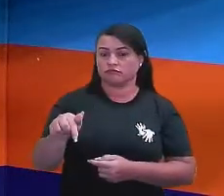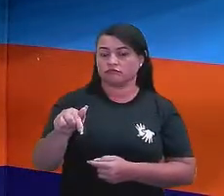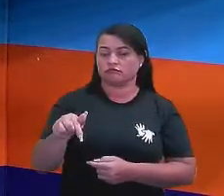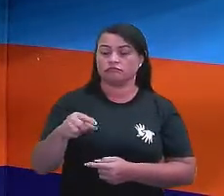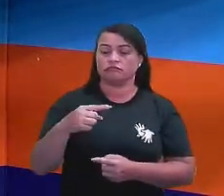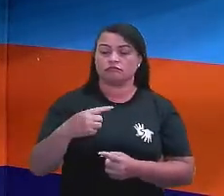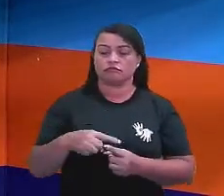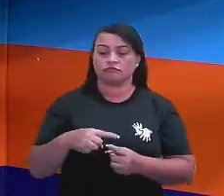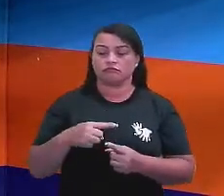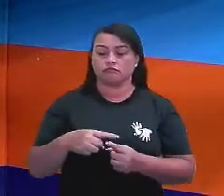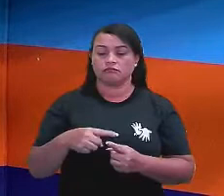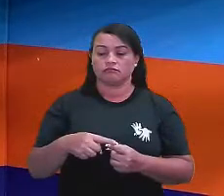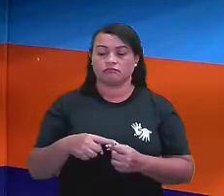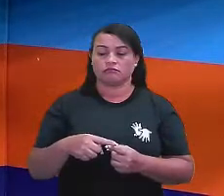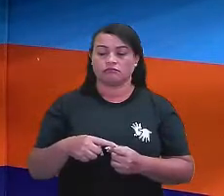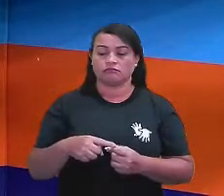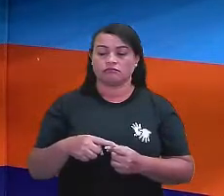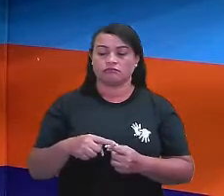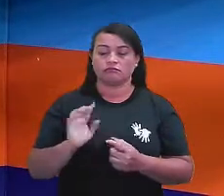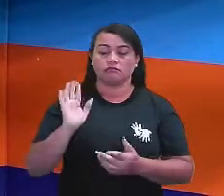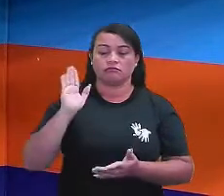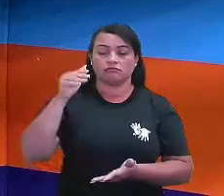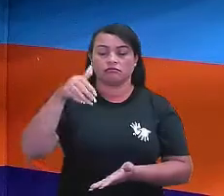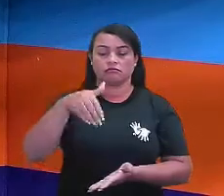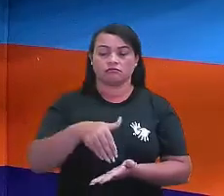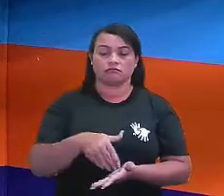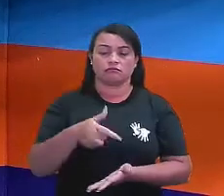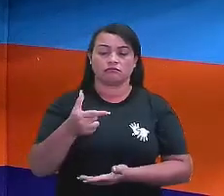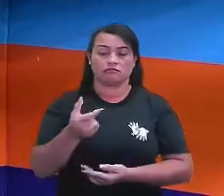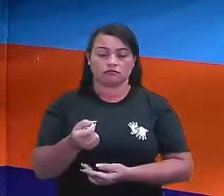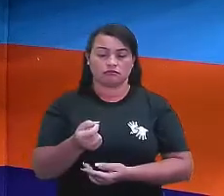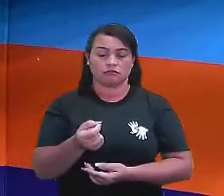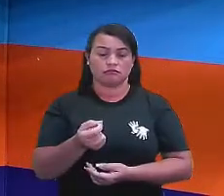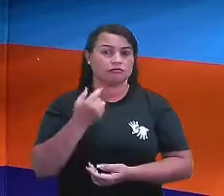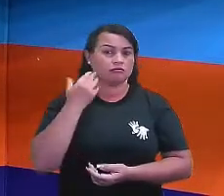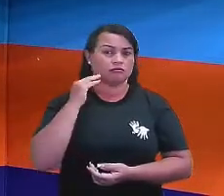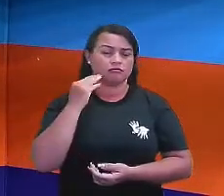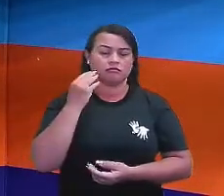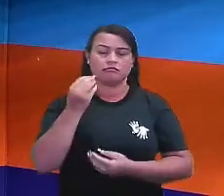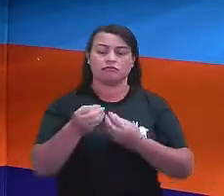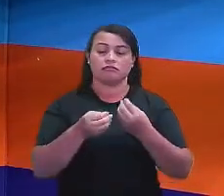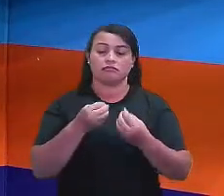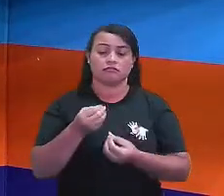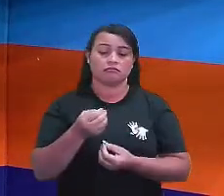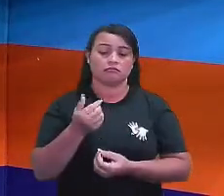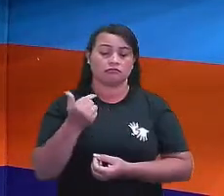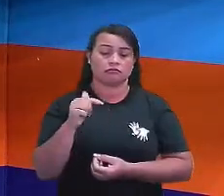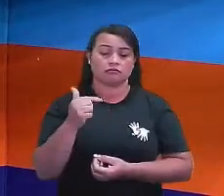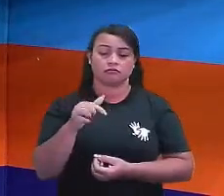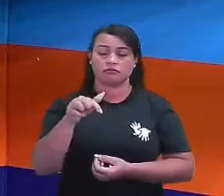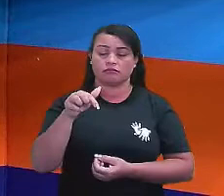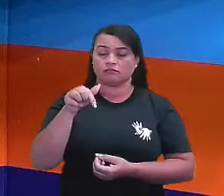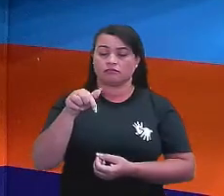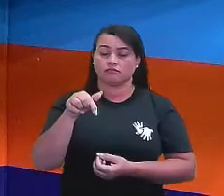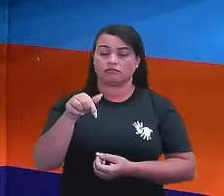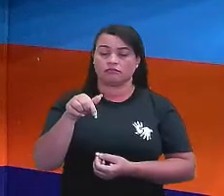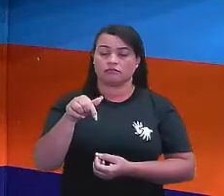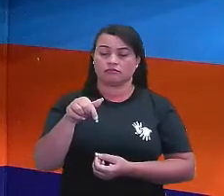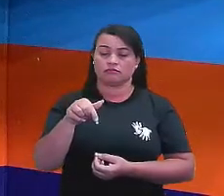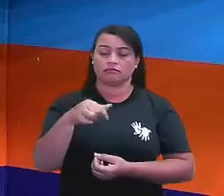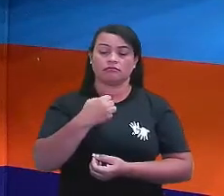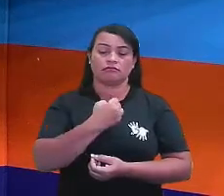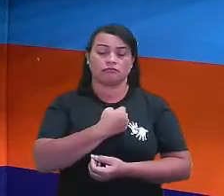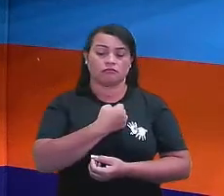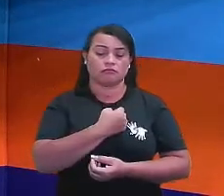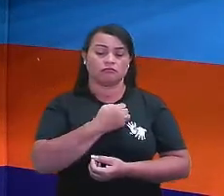tabuada vai até o 20, não vai até o 700, e eu não sei de cabeça. É, não tem 7. E o próximo